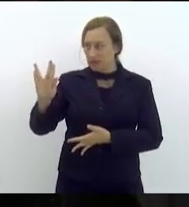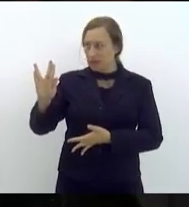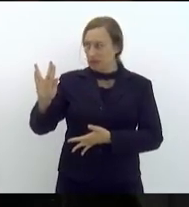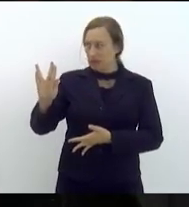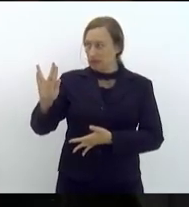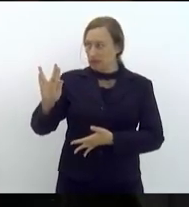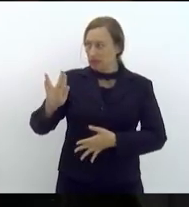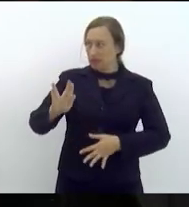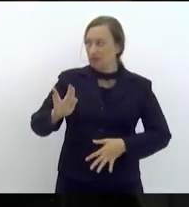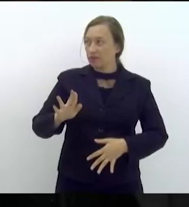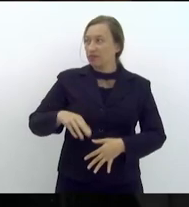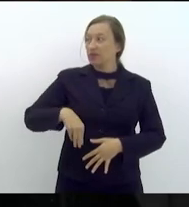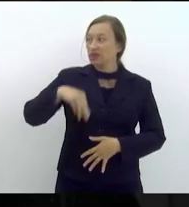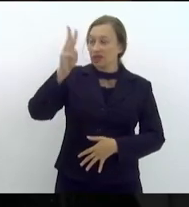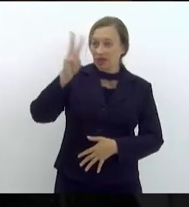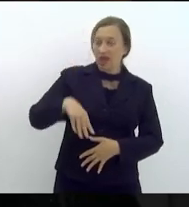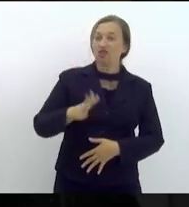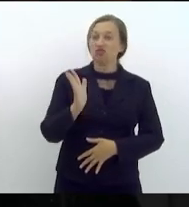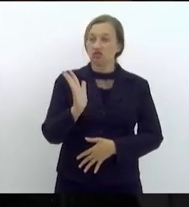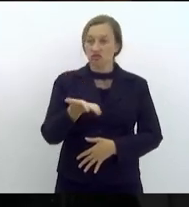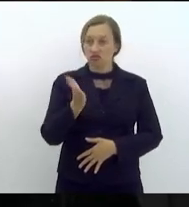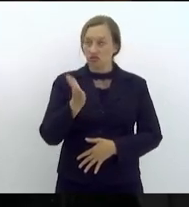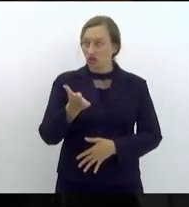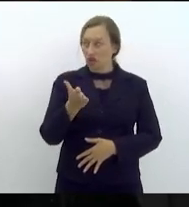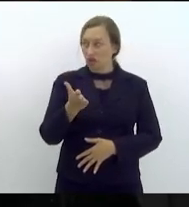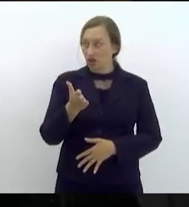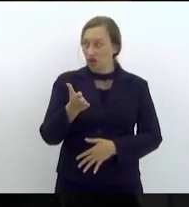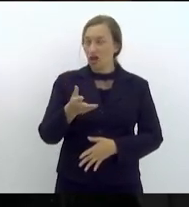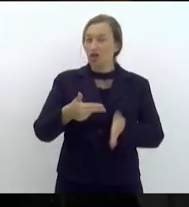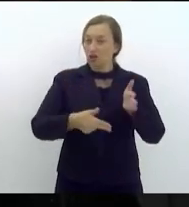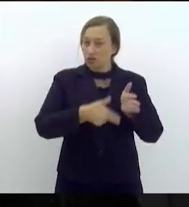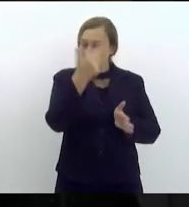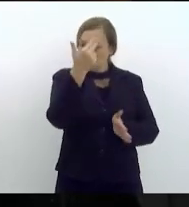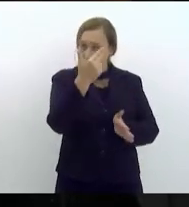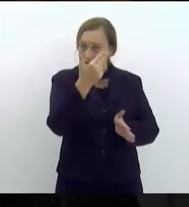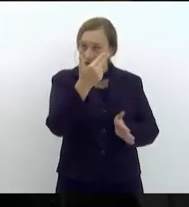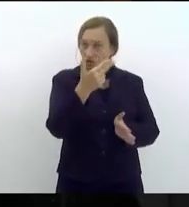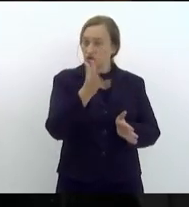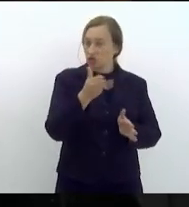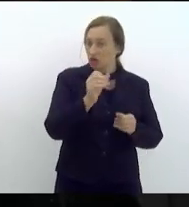quem já se submeteu alguma cirurgia